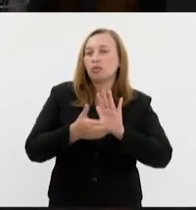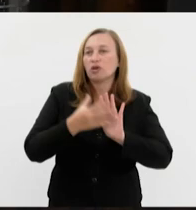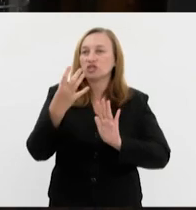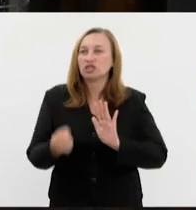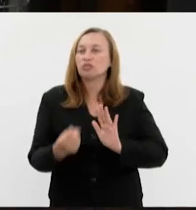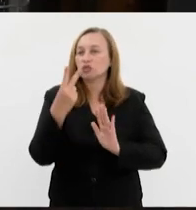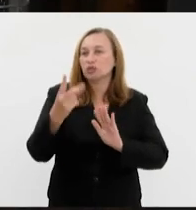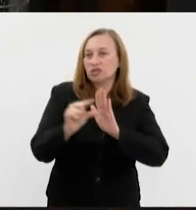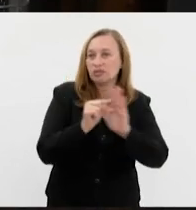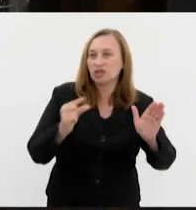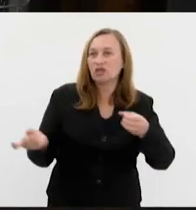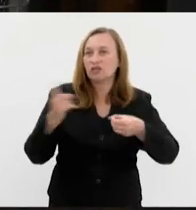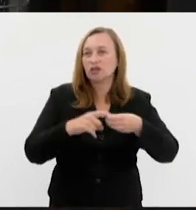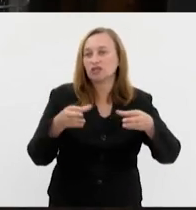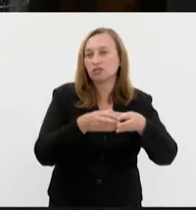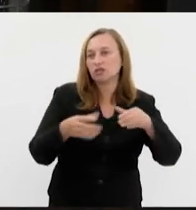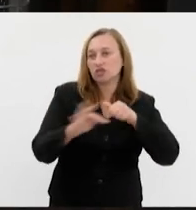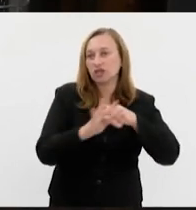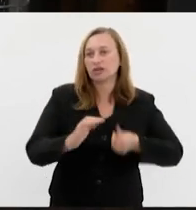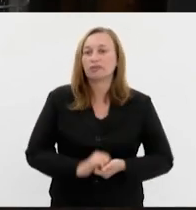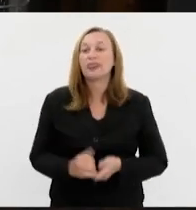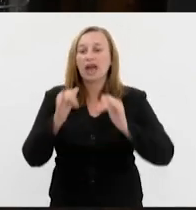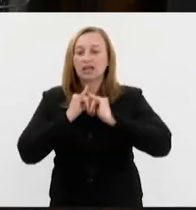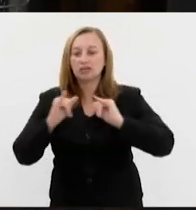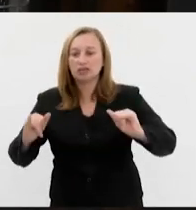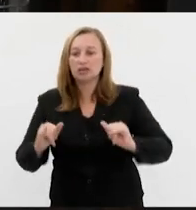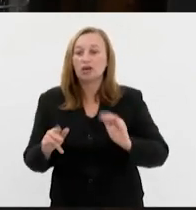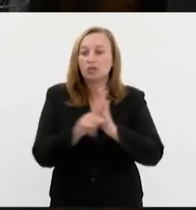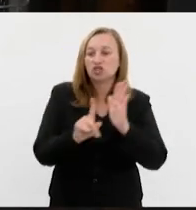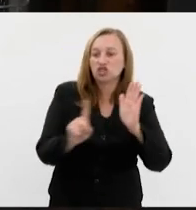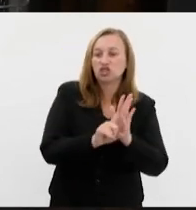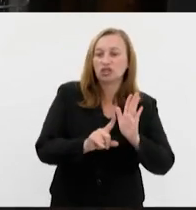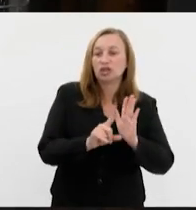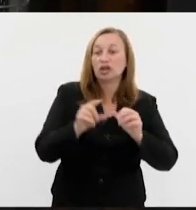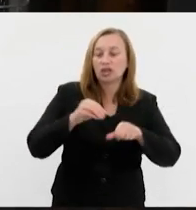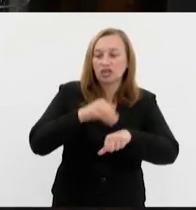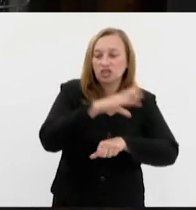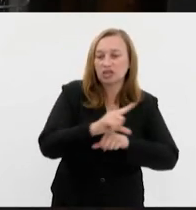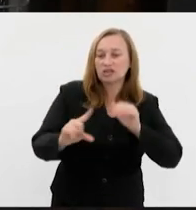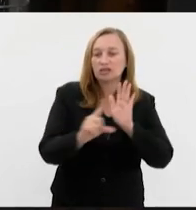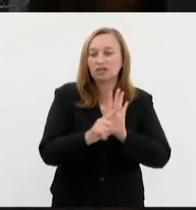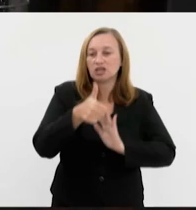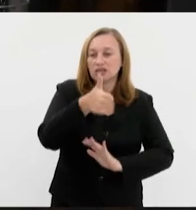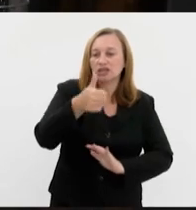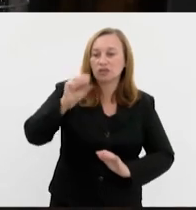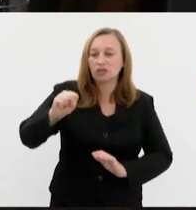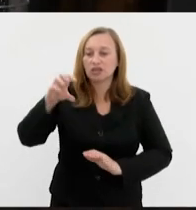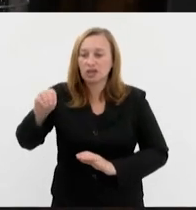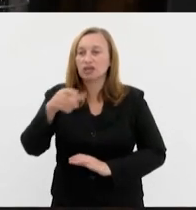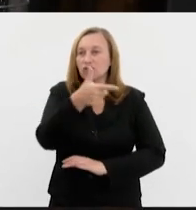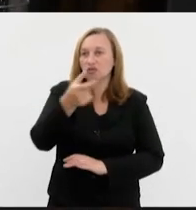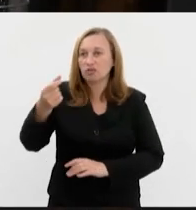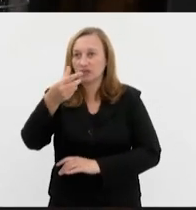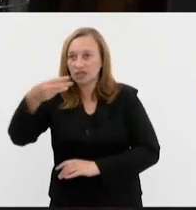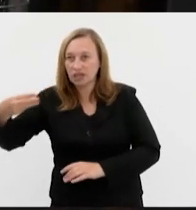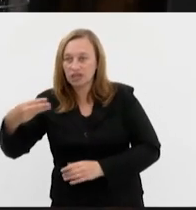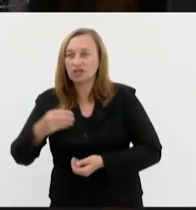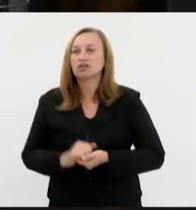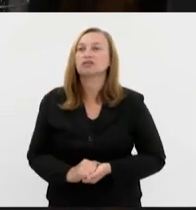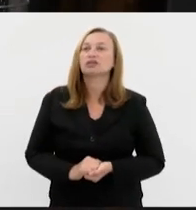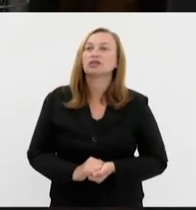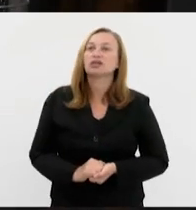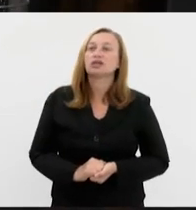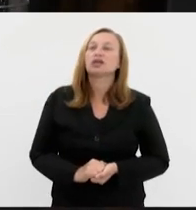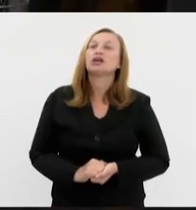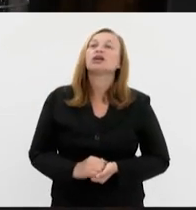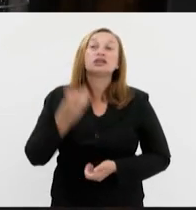duas emendas e retorna às comissões. Anuncio. Indicação legislativa número 180/2023,